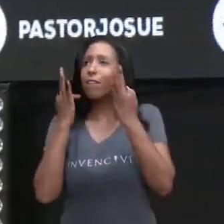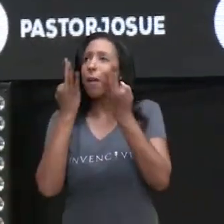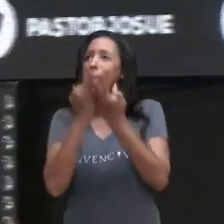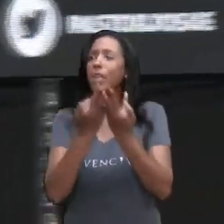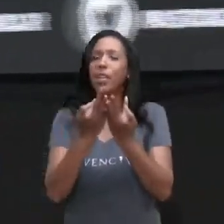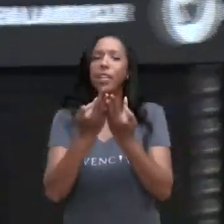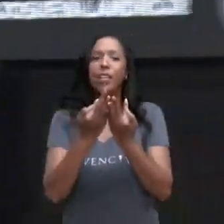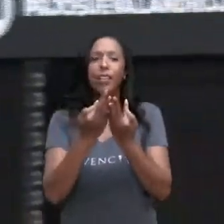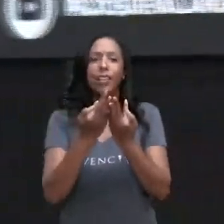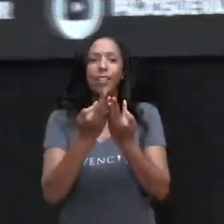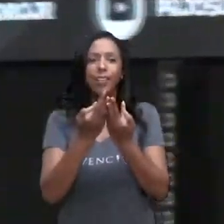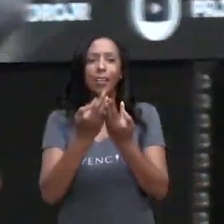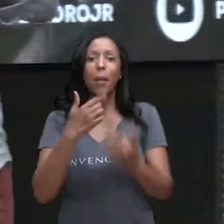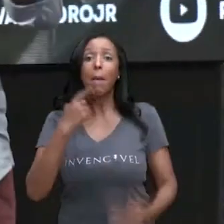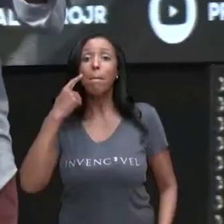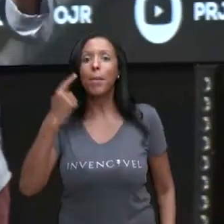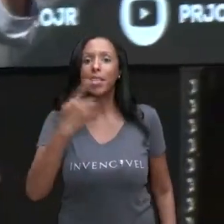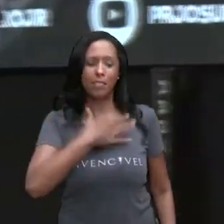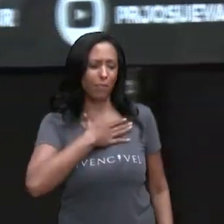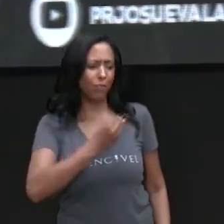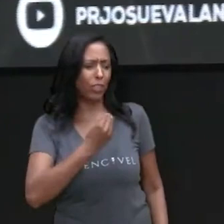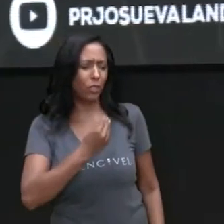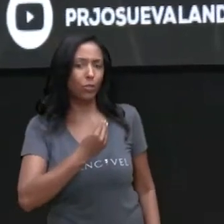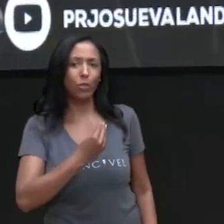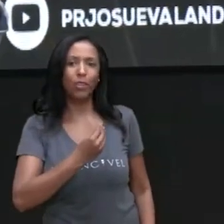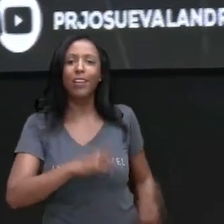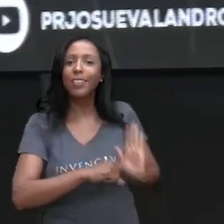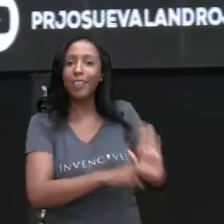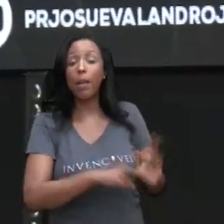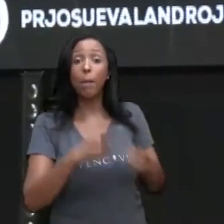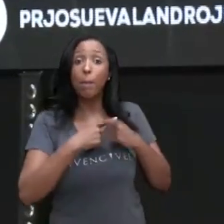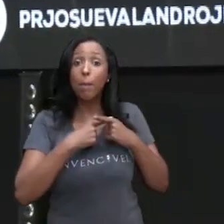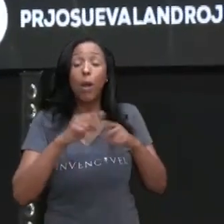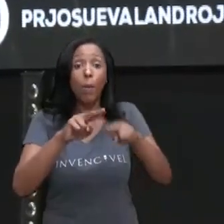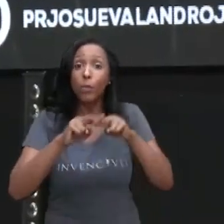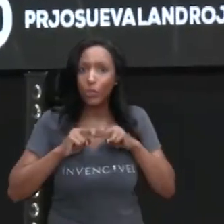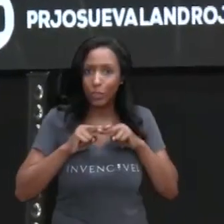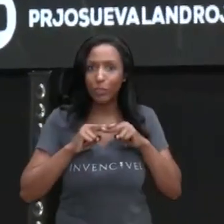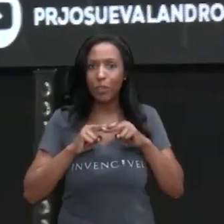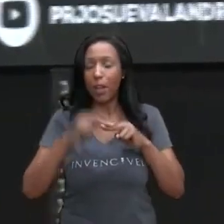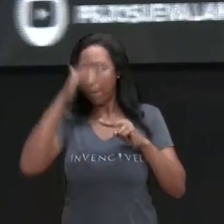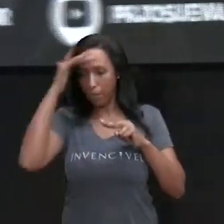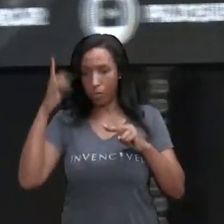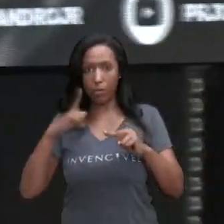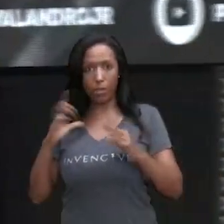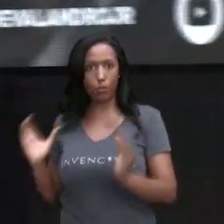mim. Por isso que o índice de recuperação é 10 vezes maior. Por